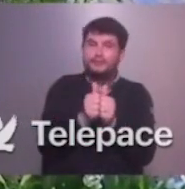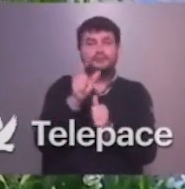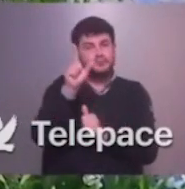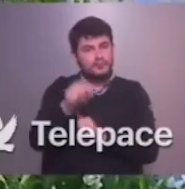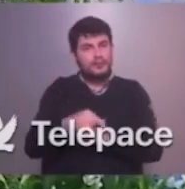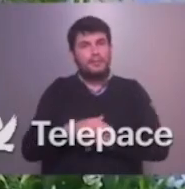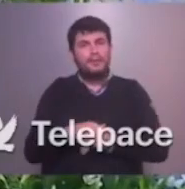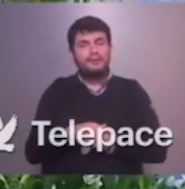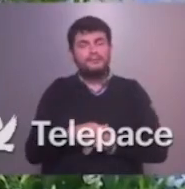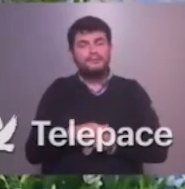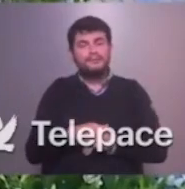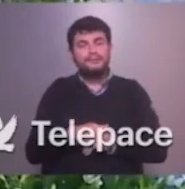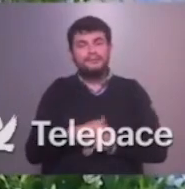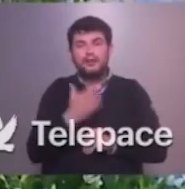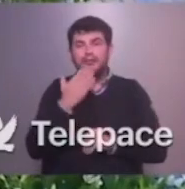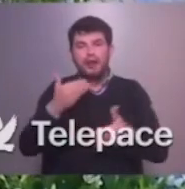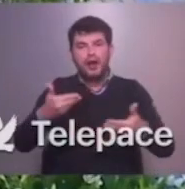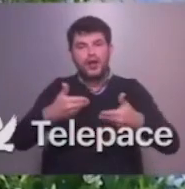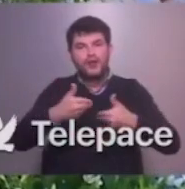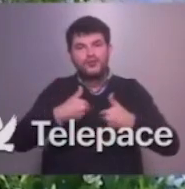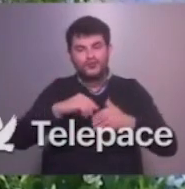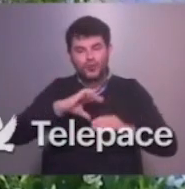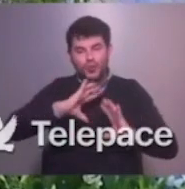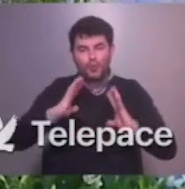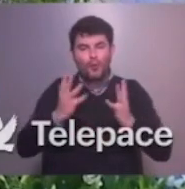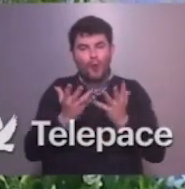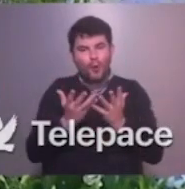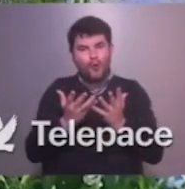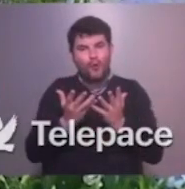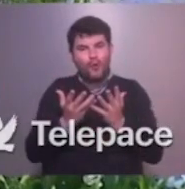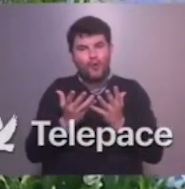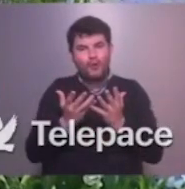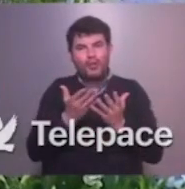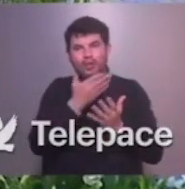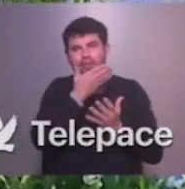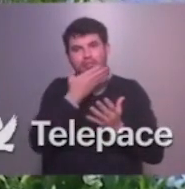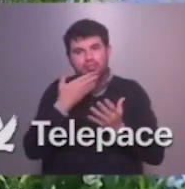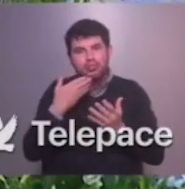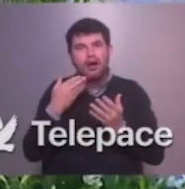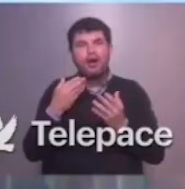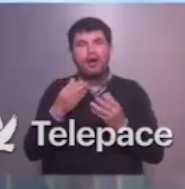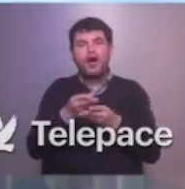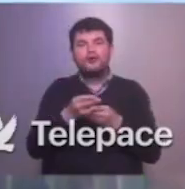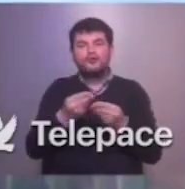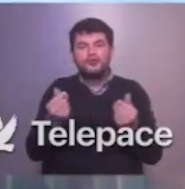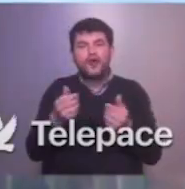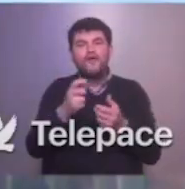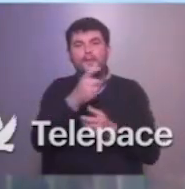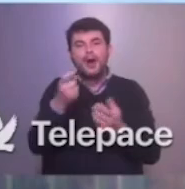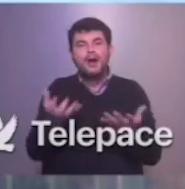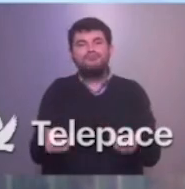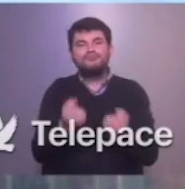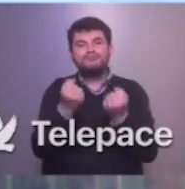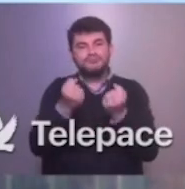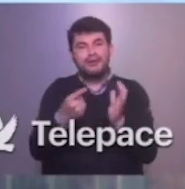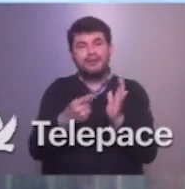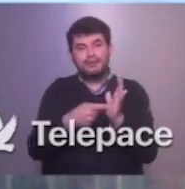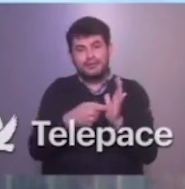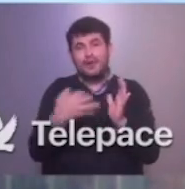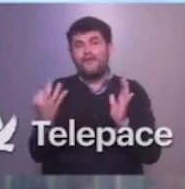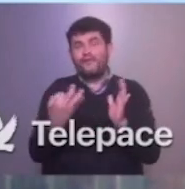e que ajude este mundo a encontrar as soluções de paz que estão a ser